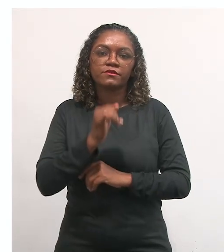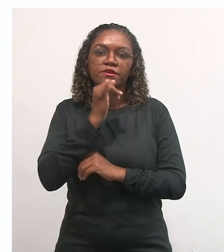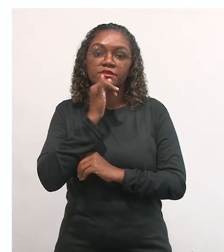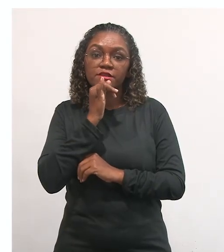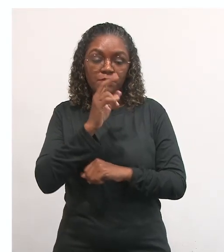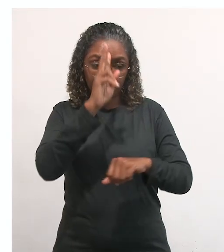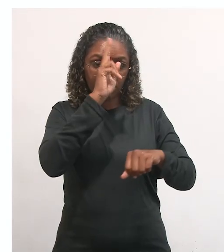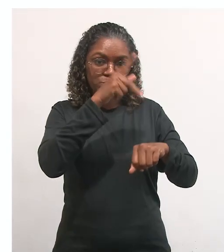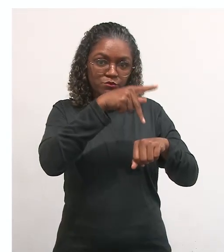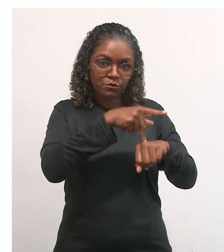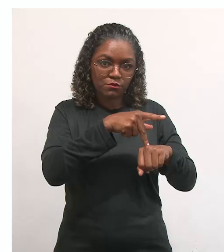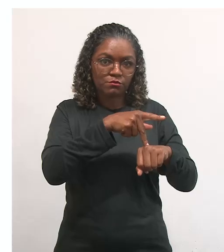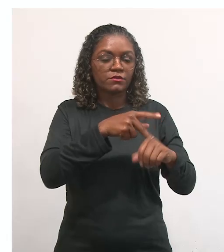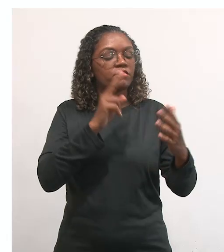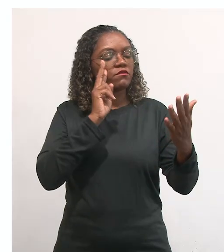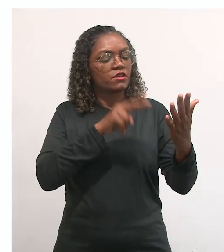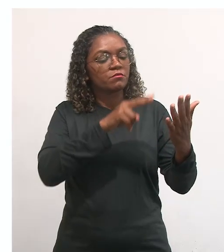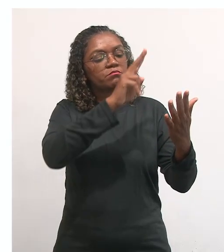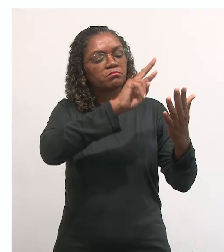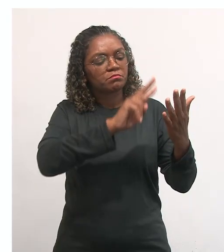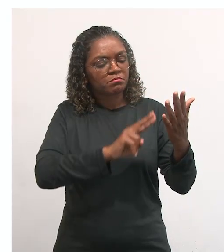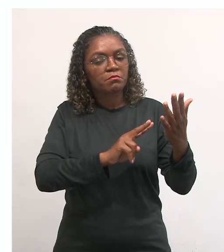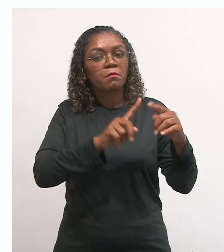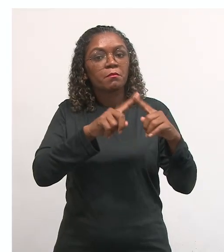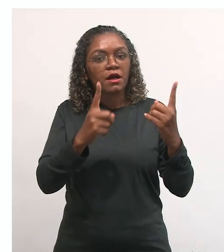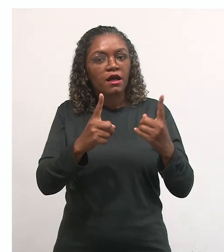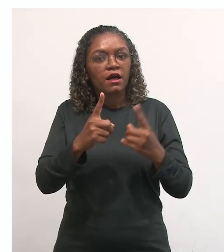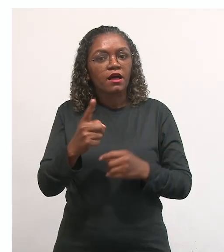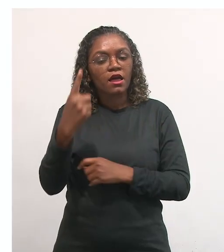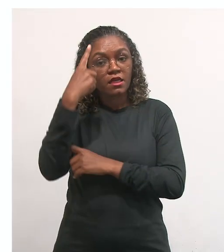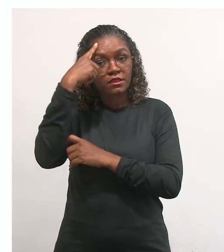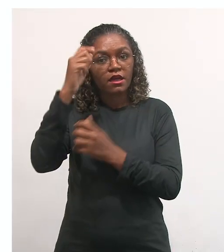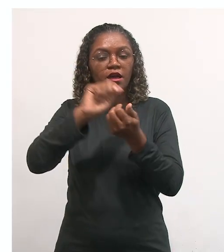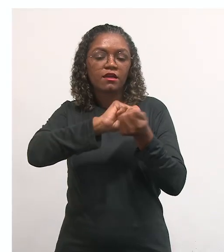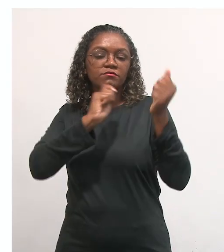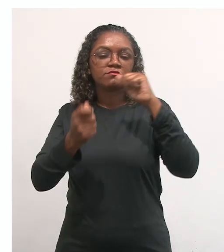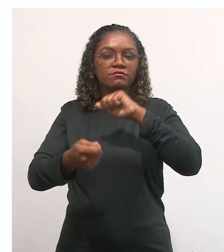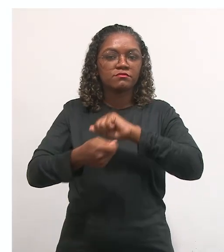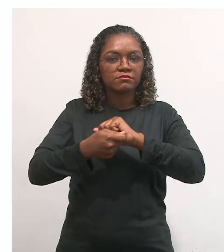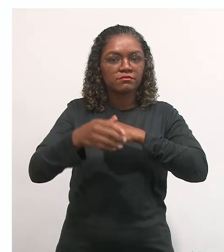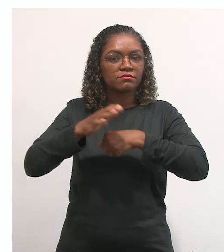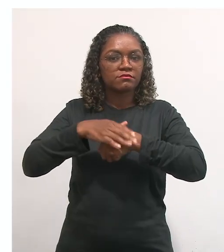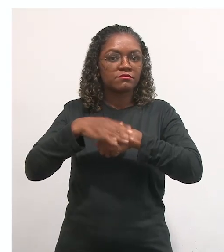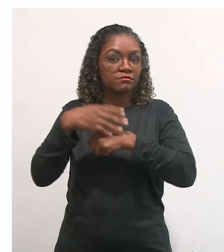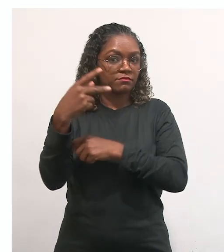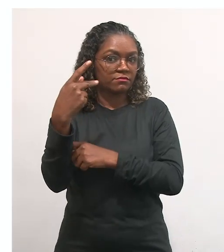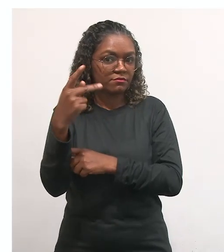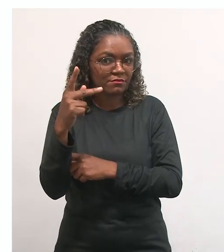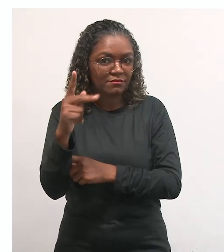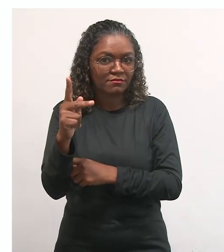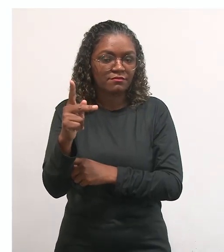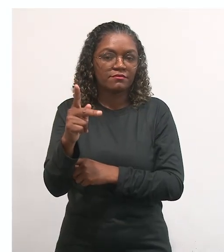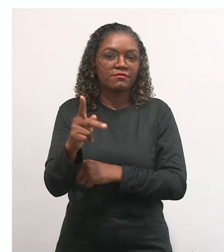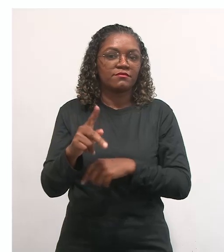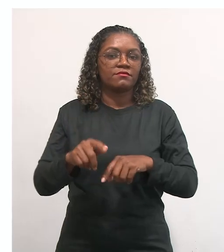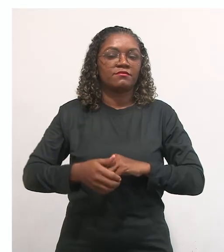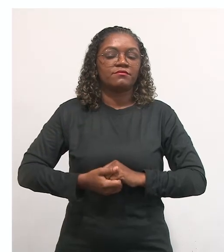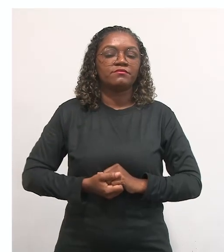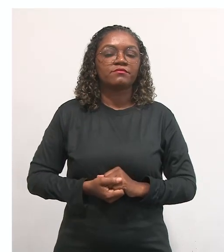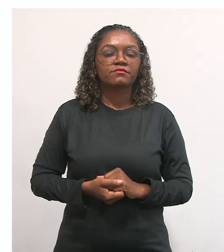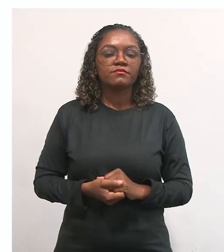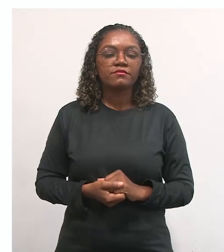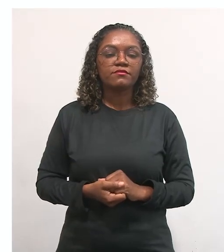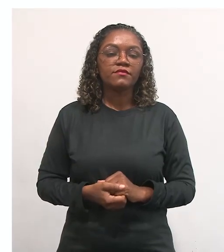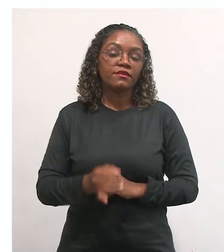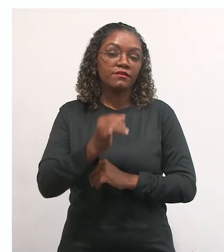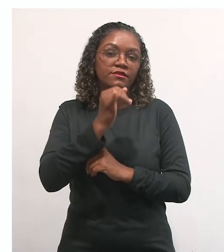o que o autor falou mas com outras palavras né você vai falar a mesma coisa sendo que que o autor falou só que com